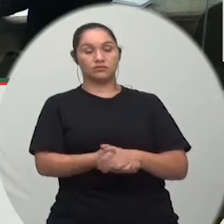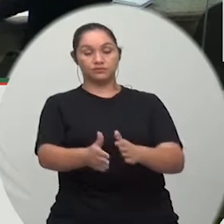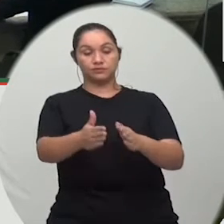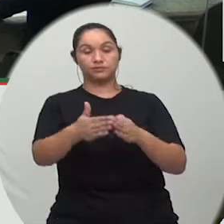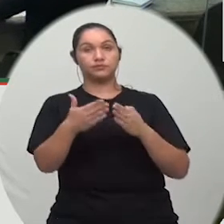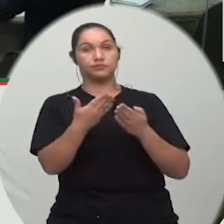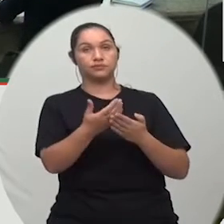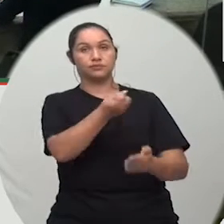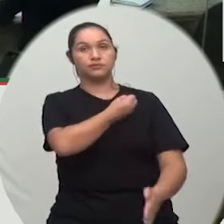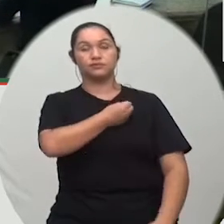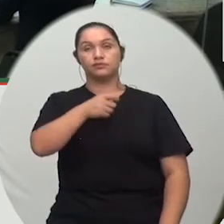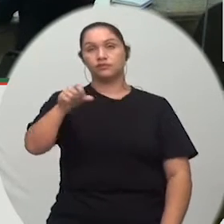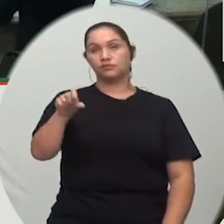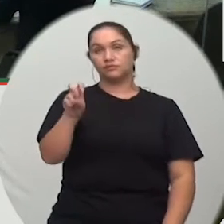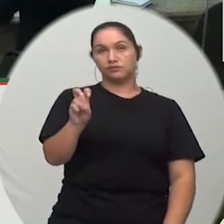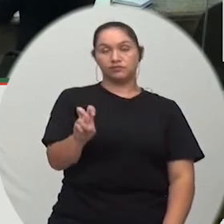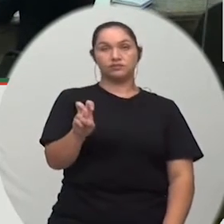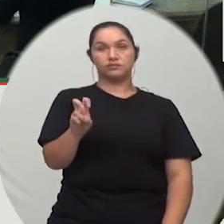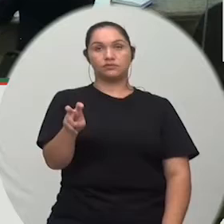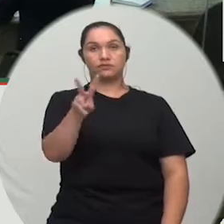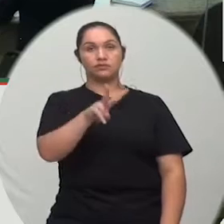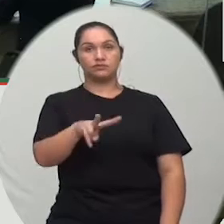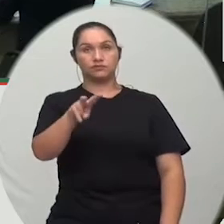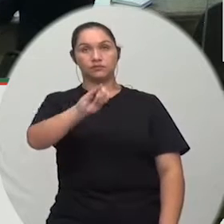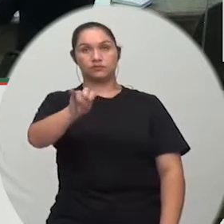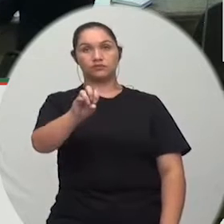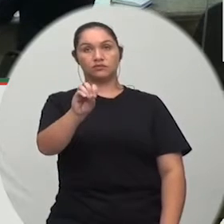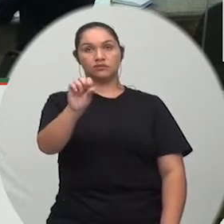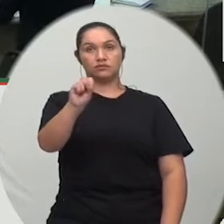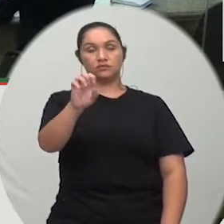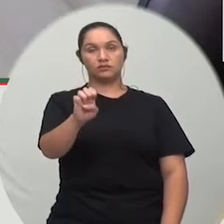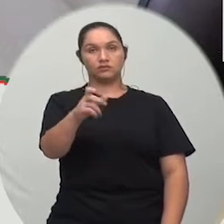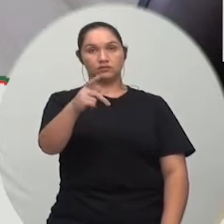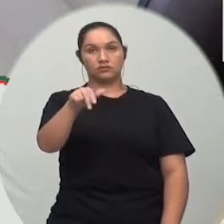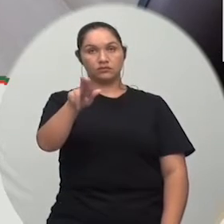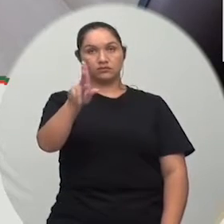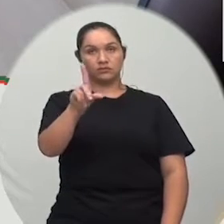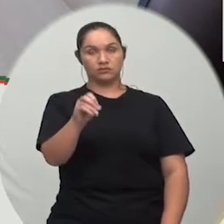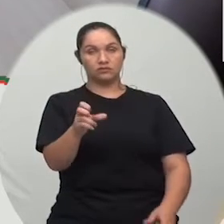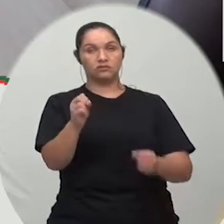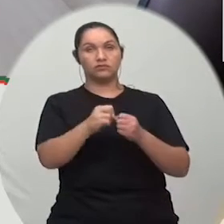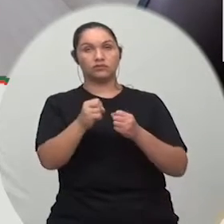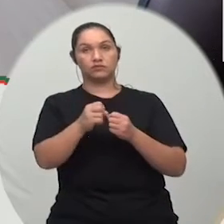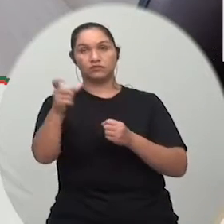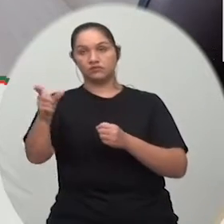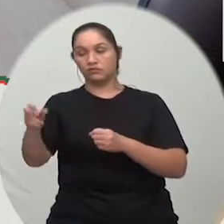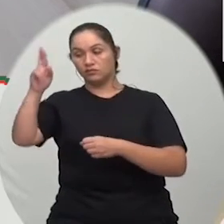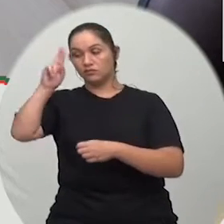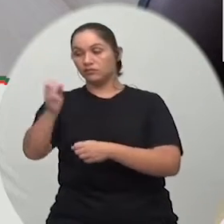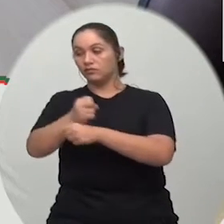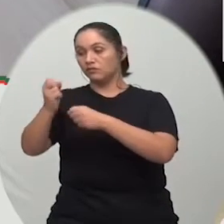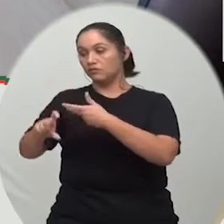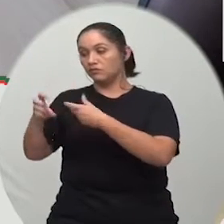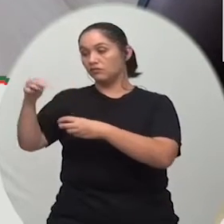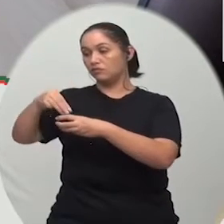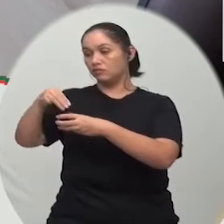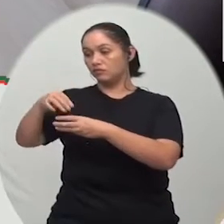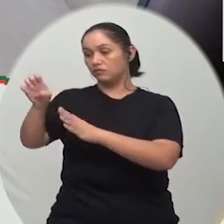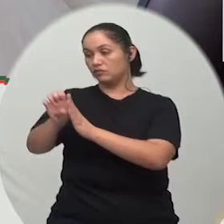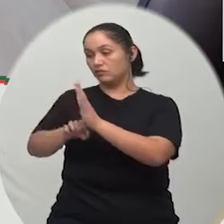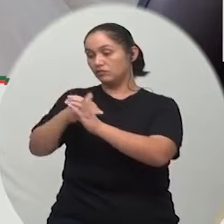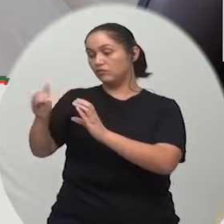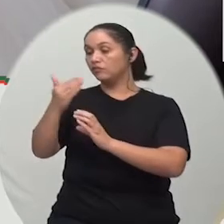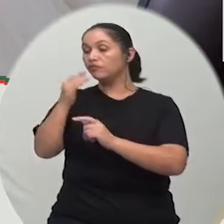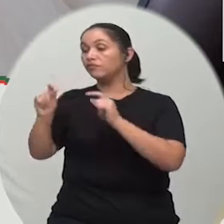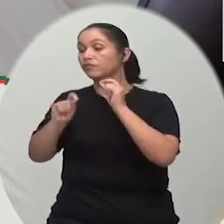Requerimento número 95/2019, autoria vereador José Paulo Ferrarese, assunto, envio do expediente ao chefe do Poder Executivo Municipal,